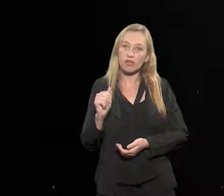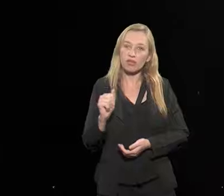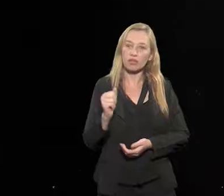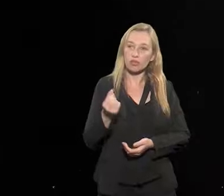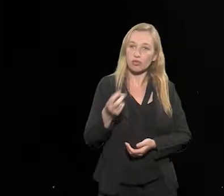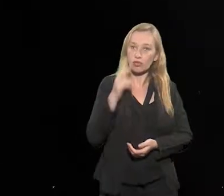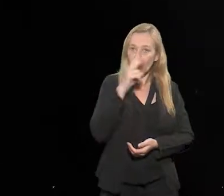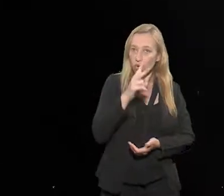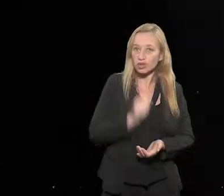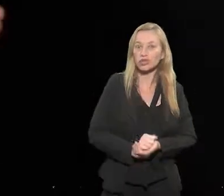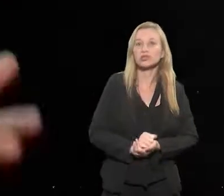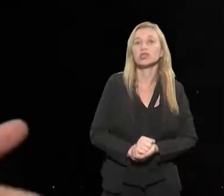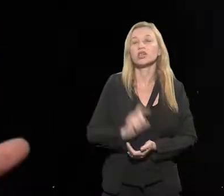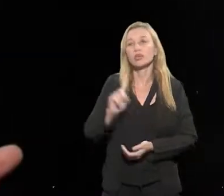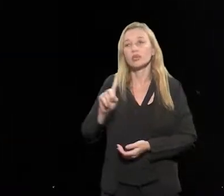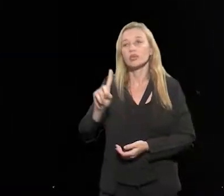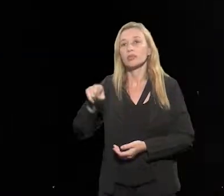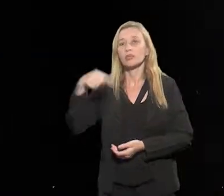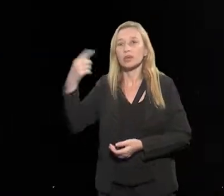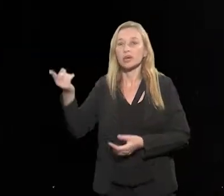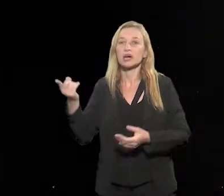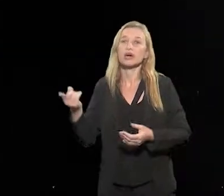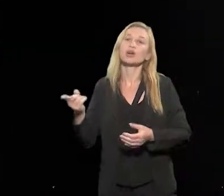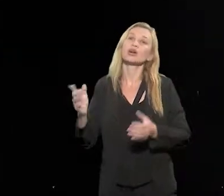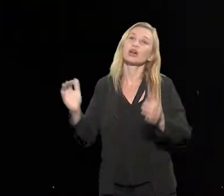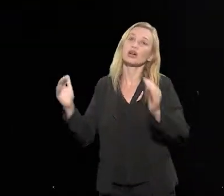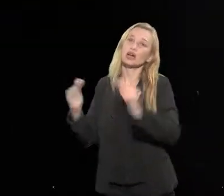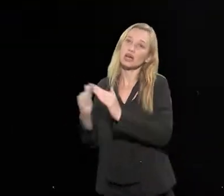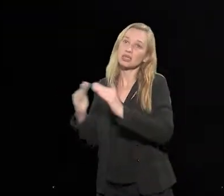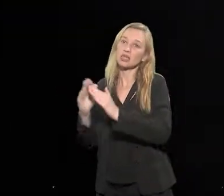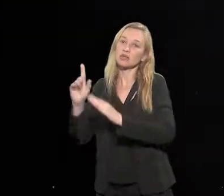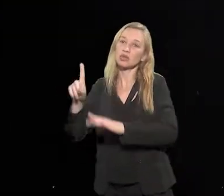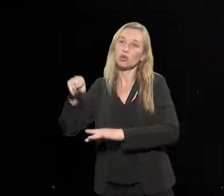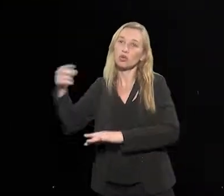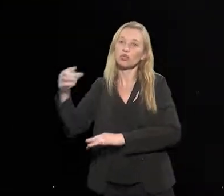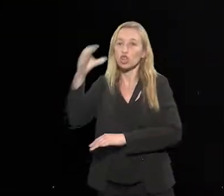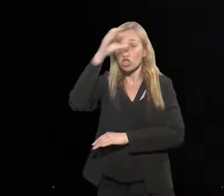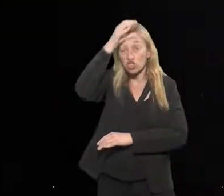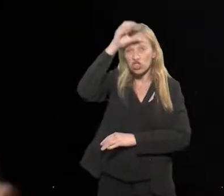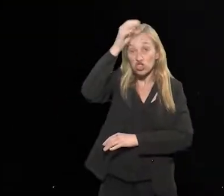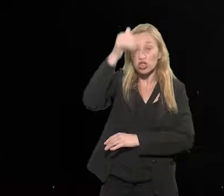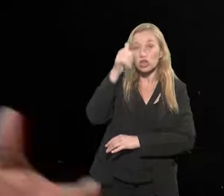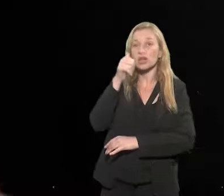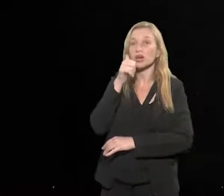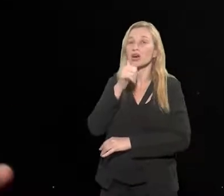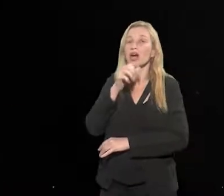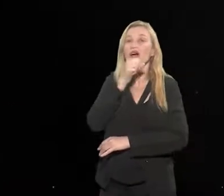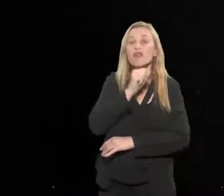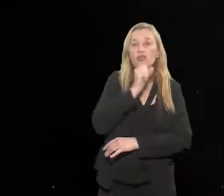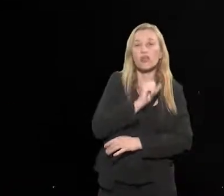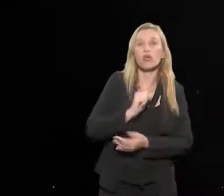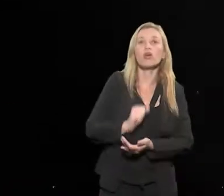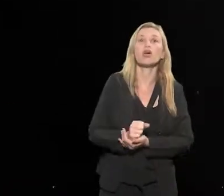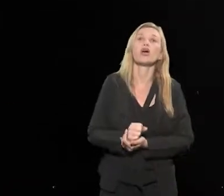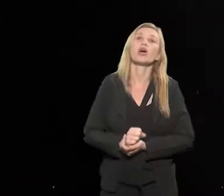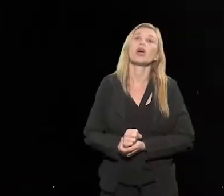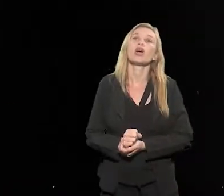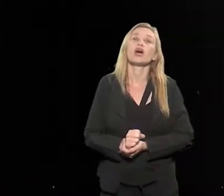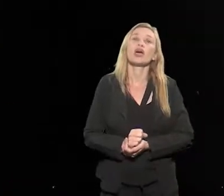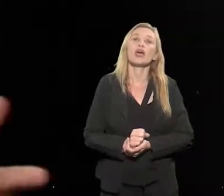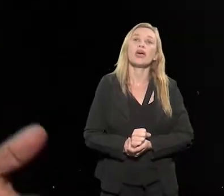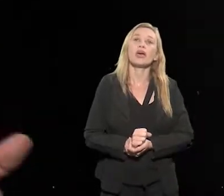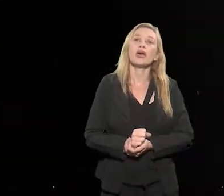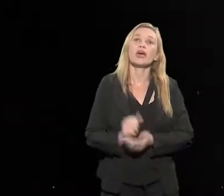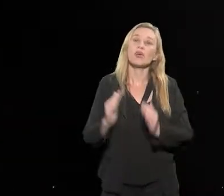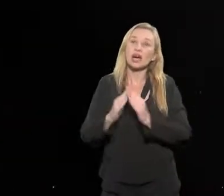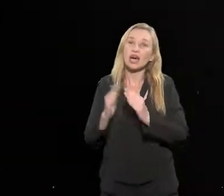fervoroso. Eu ia para casa da minha outra tia-avó, Maroca. Era uma casa muito política, né? O